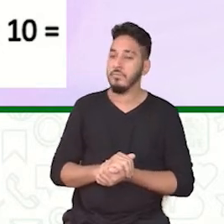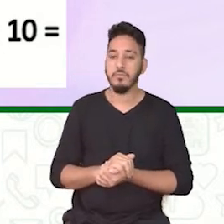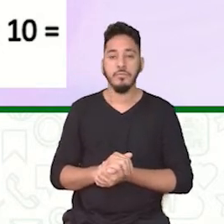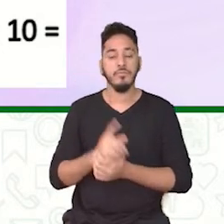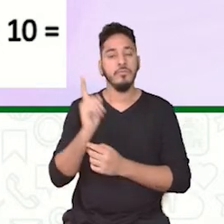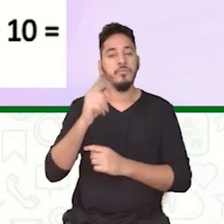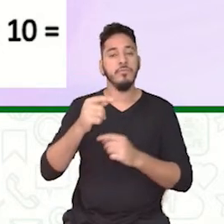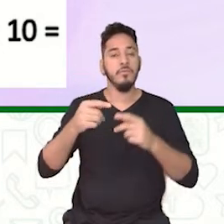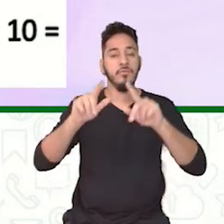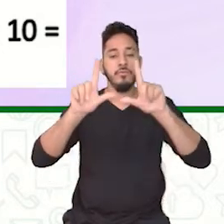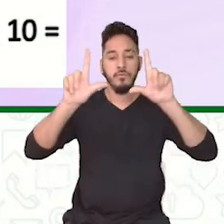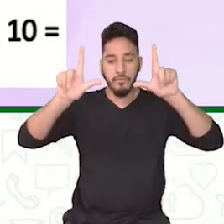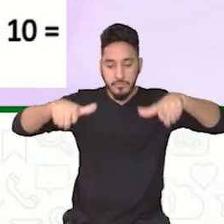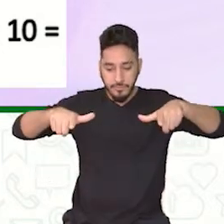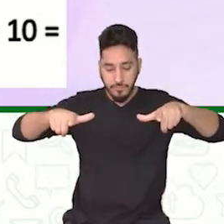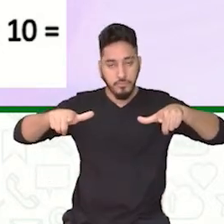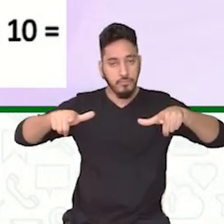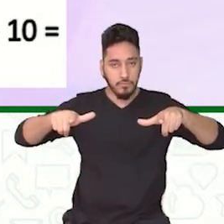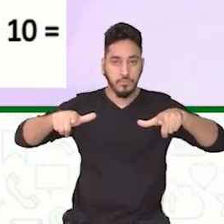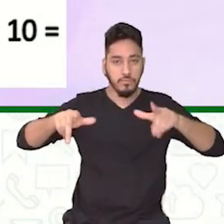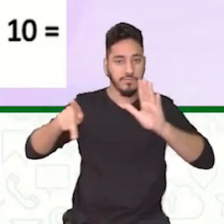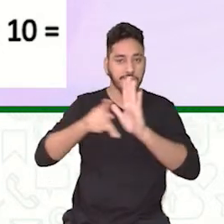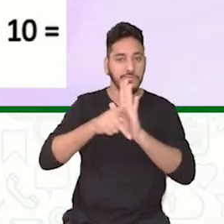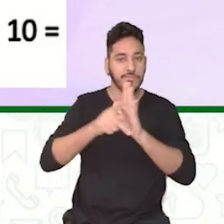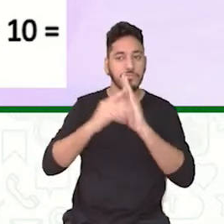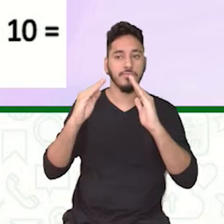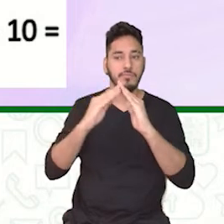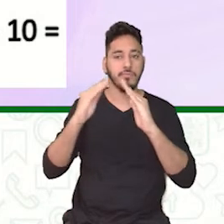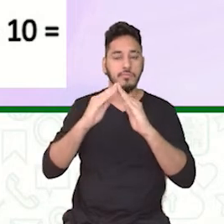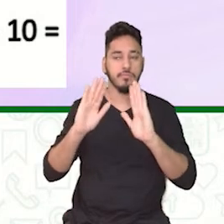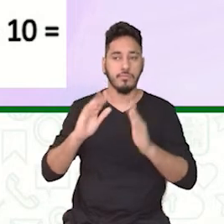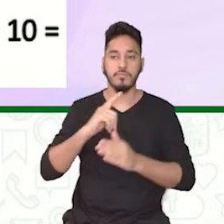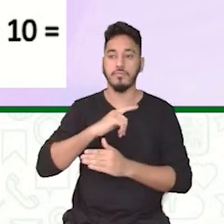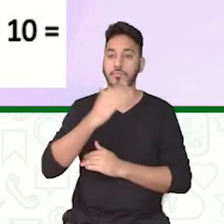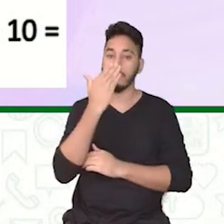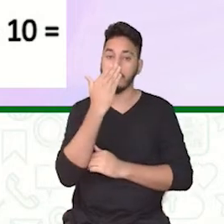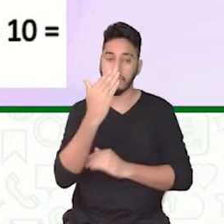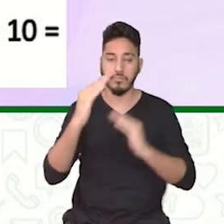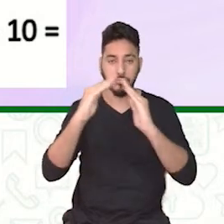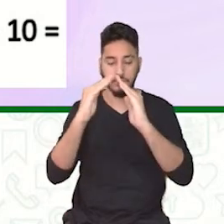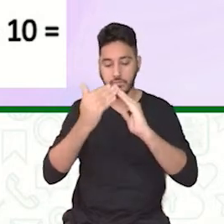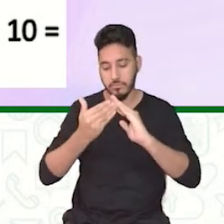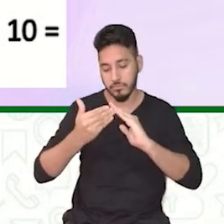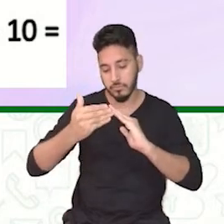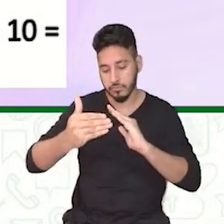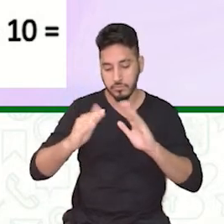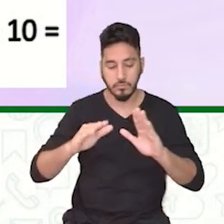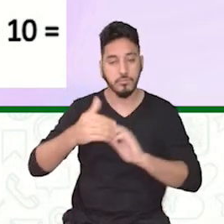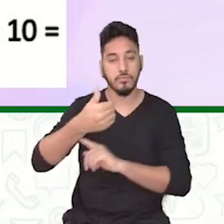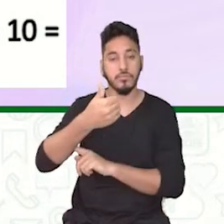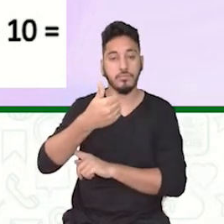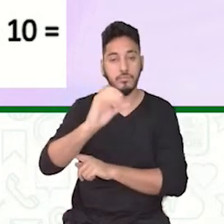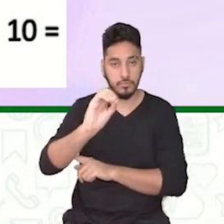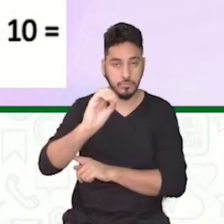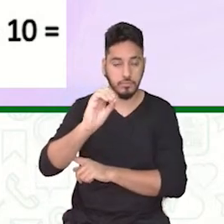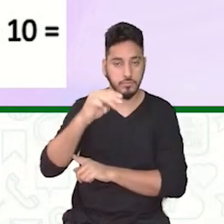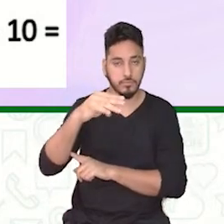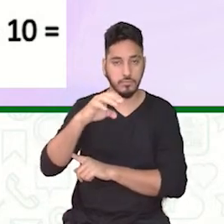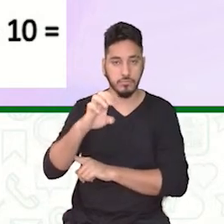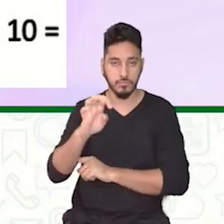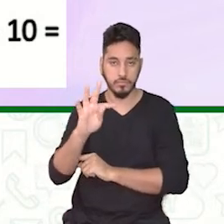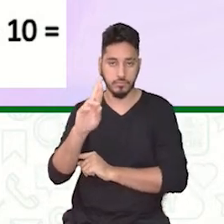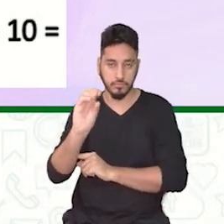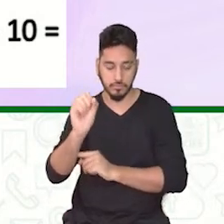essa planta, né? Uma planta baixa. Ou seja, eu tenho ali a frente da casa, né, que tem 10 metros, tenho